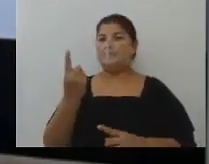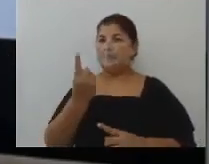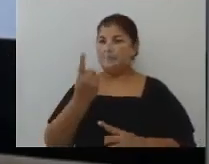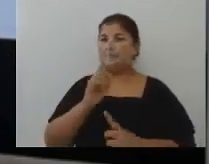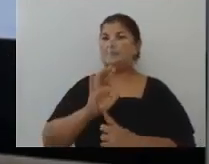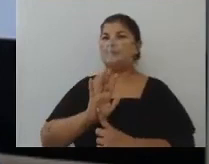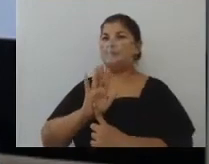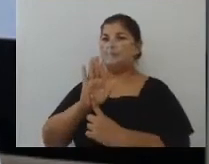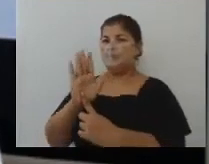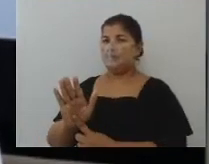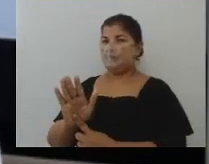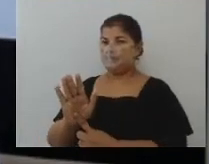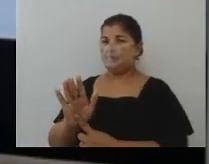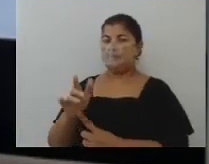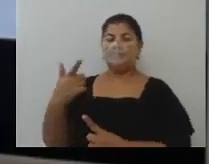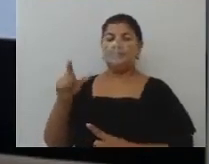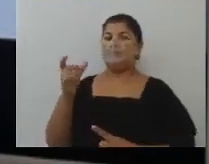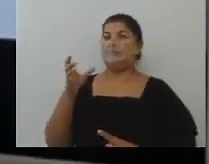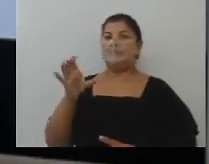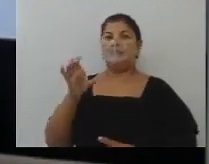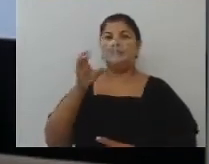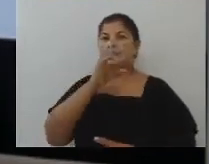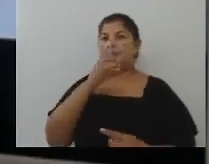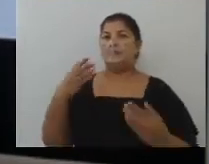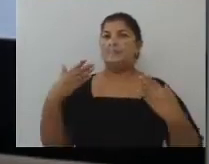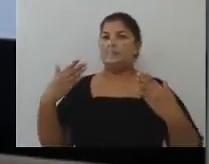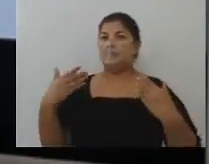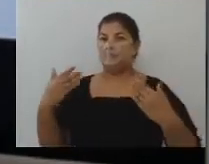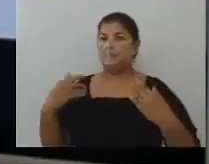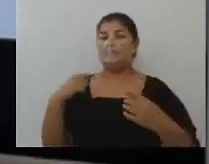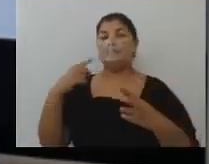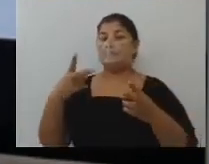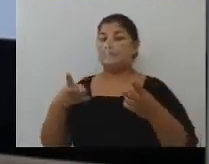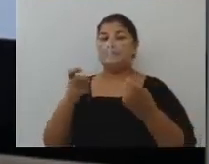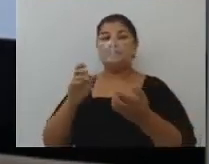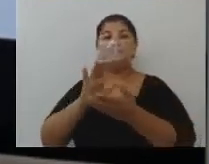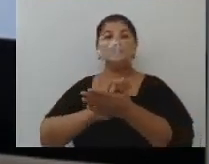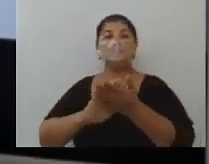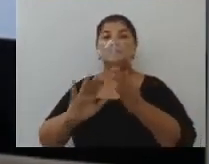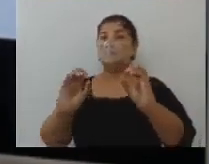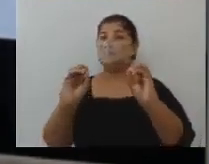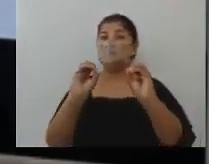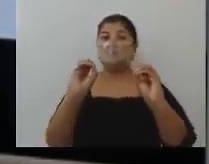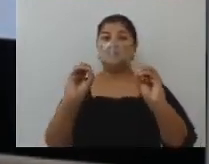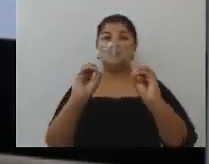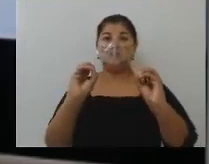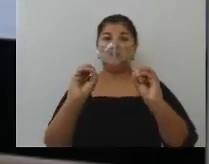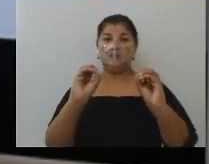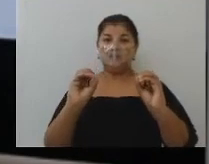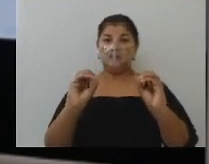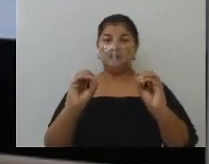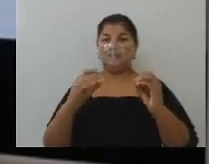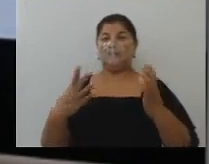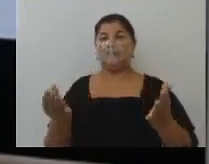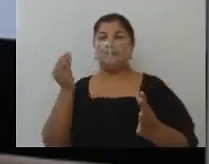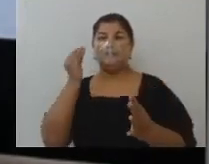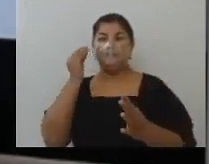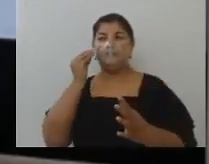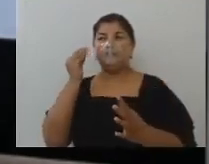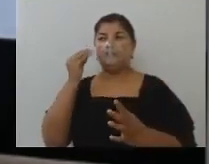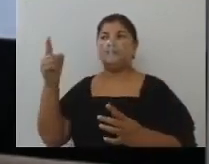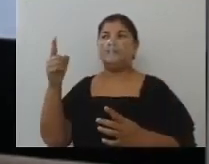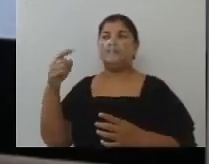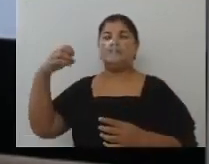gera infravermelho, não gera calor. E vocês vão ver que nada acontece com ele. Então, olha, aqui é uma lâmpada